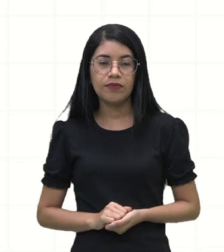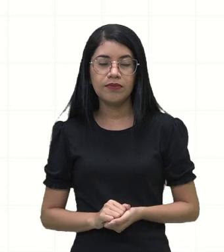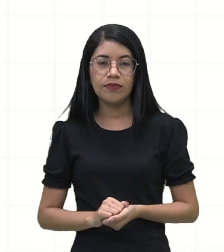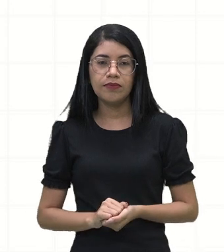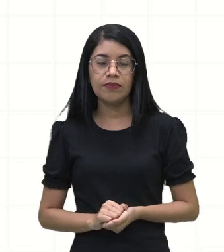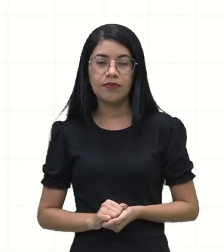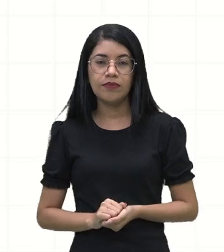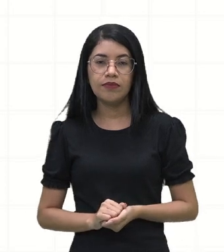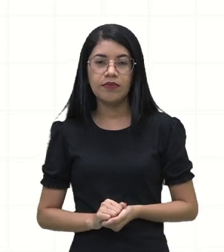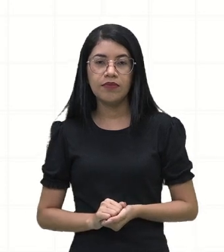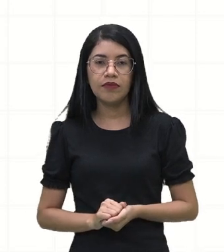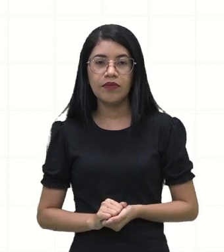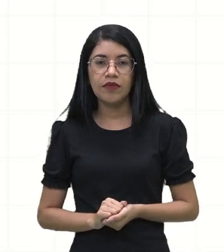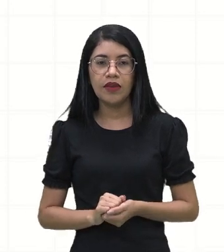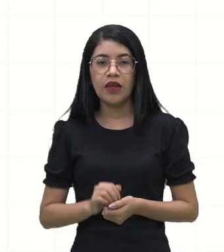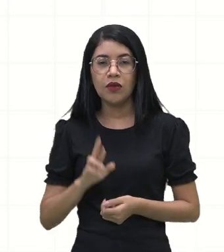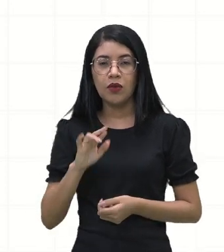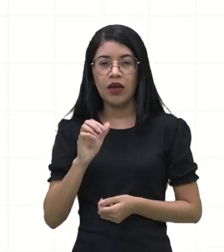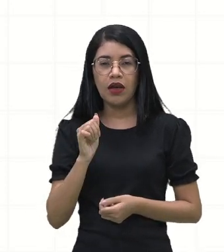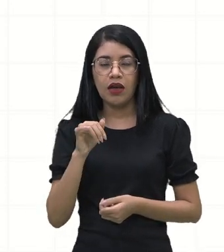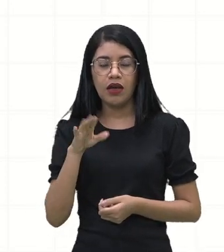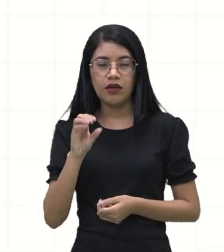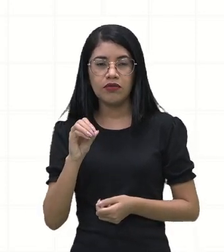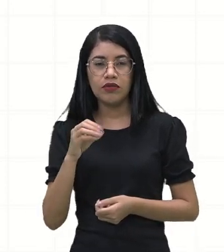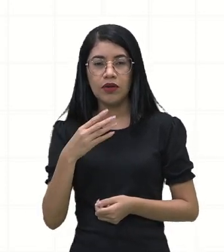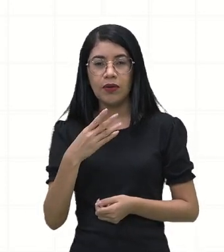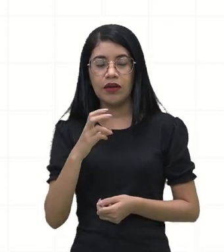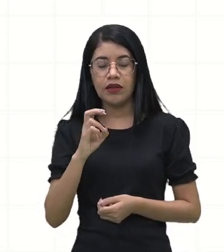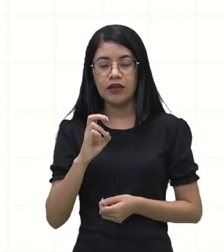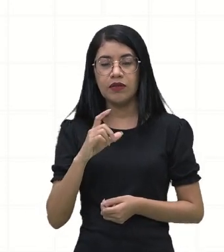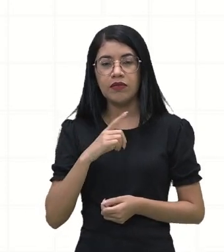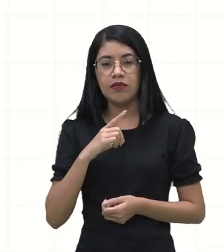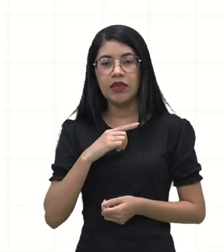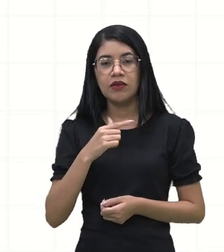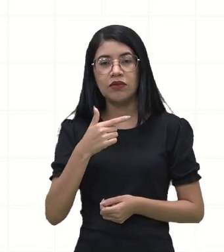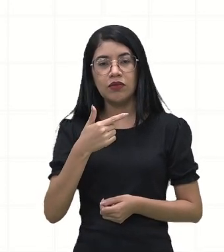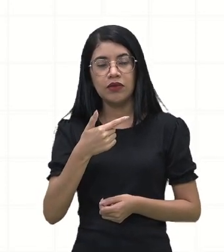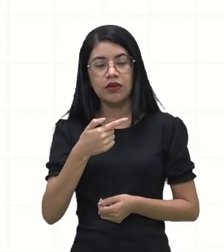Já de 45 centímetros, nós temos 270.